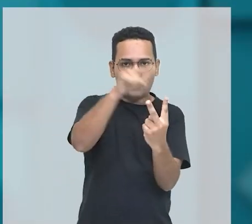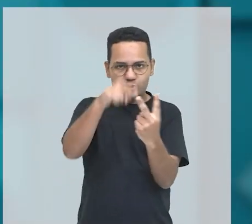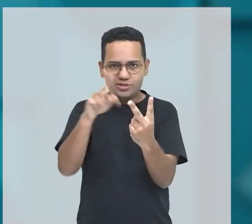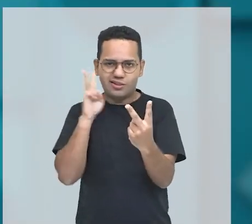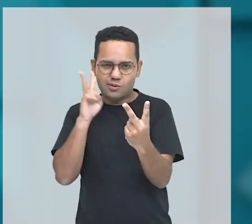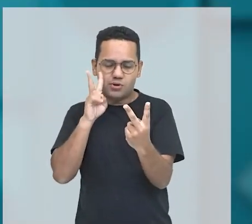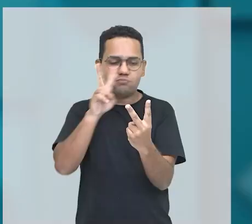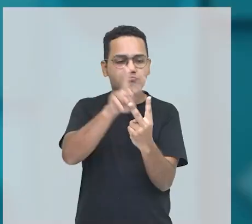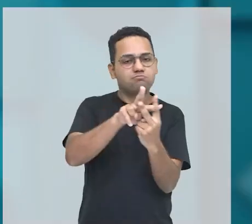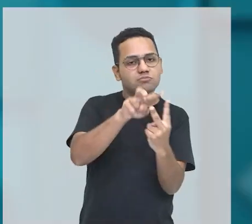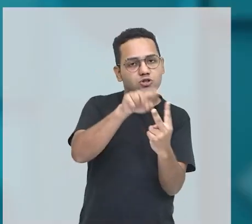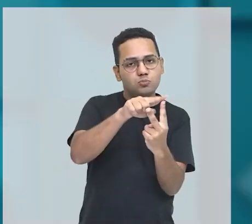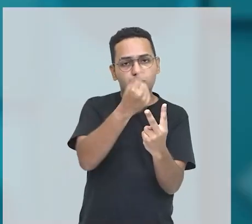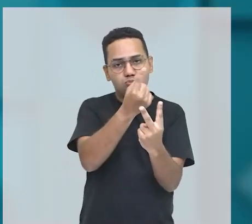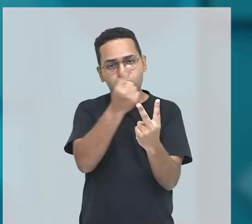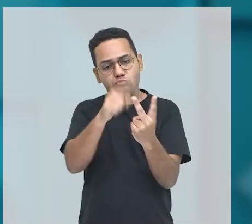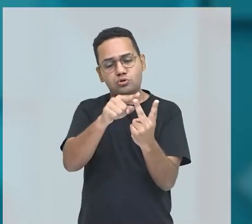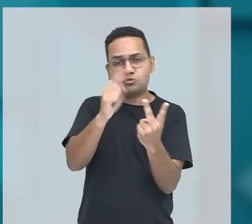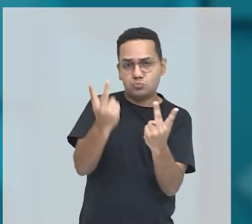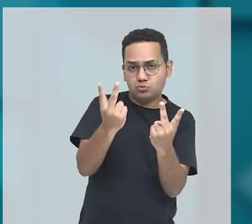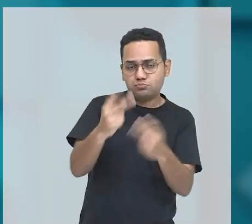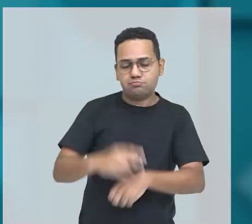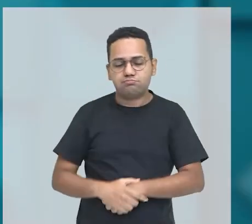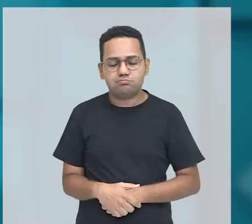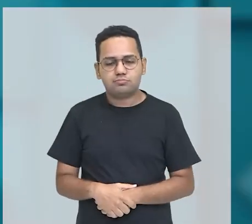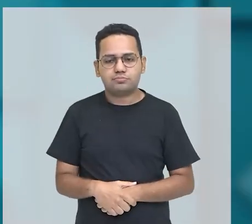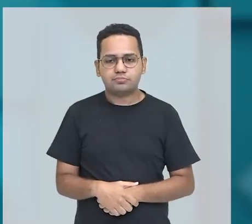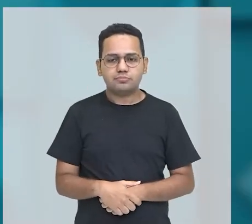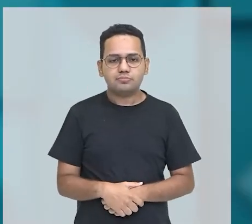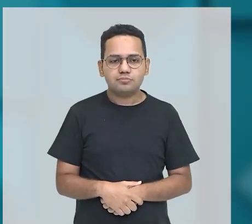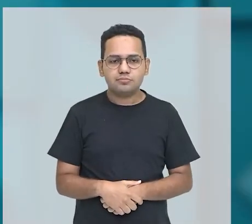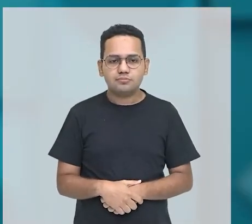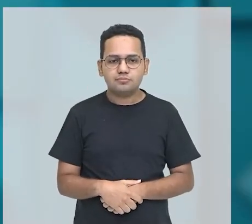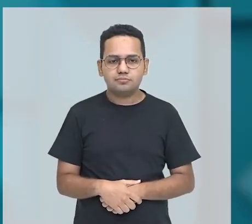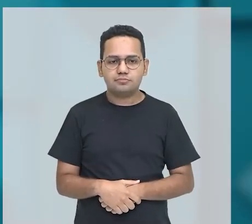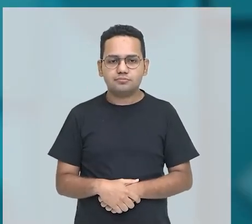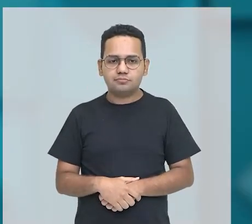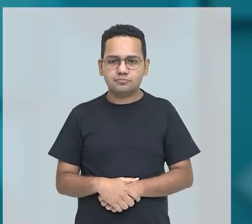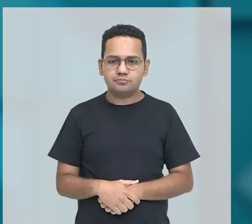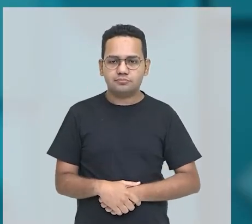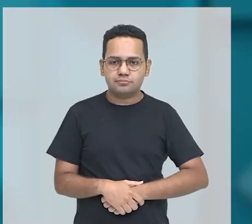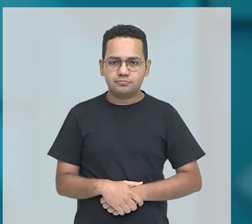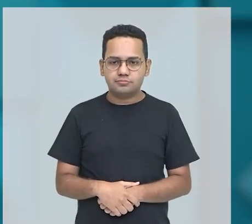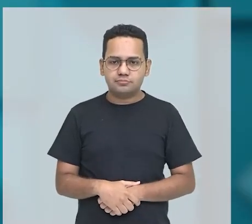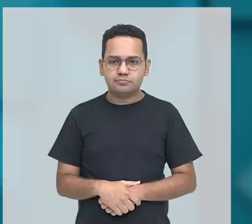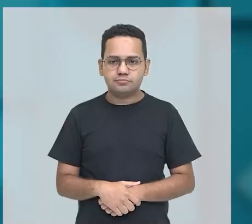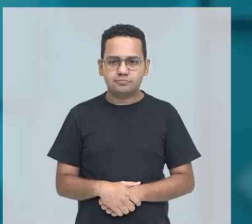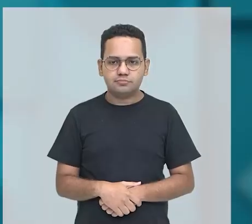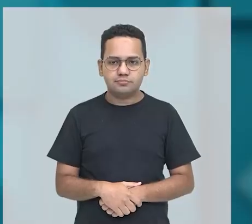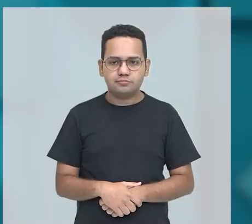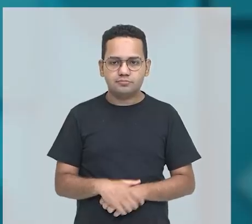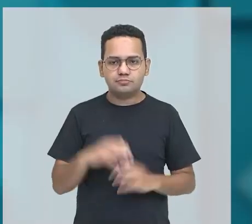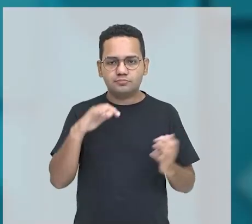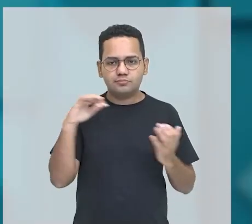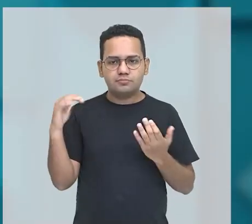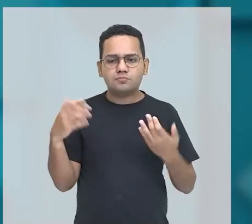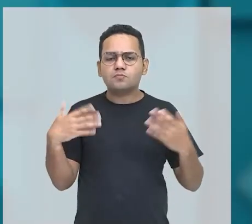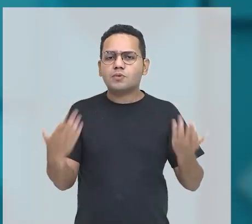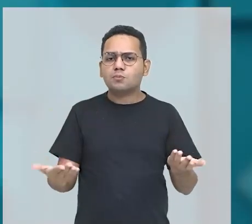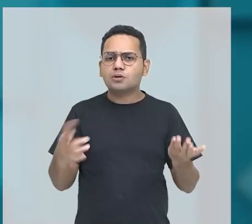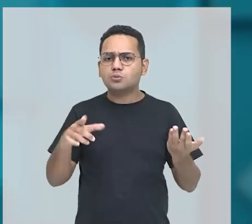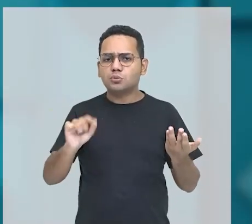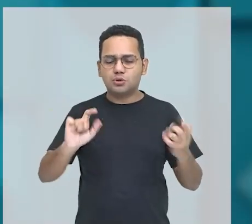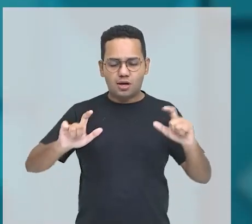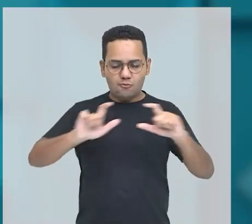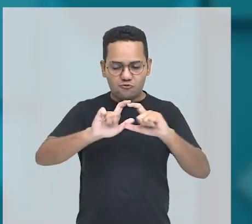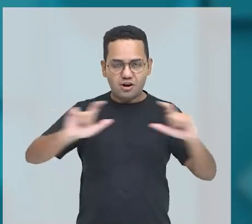tipo 2, tá certo? Para além de tudo isso, nós já sabemos que essas condicionais, ou a frase